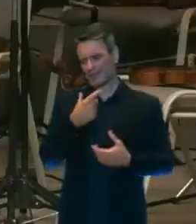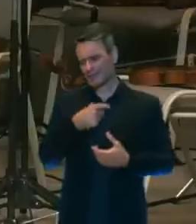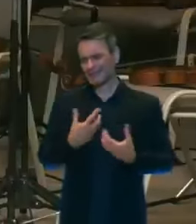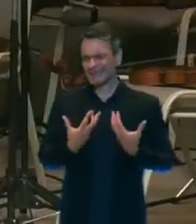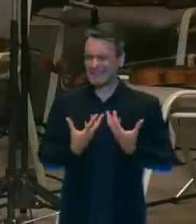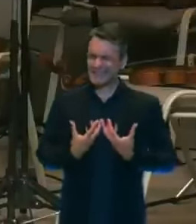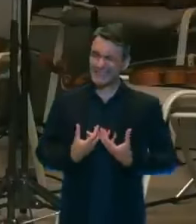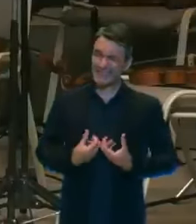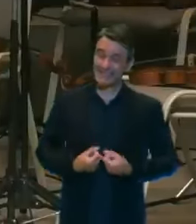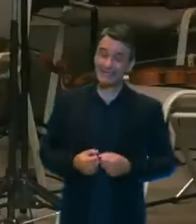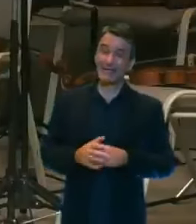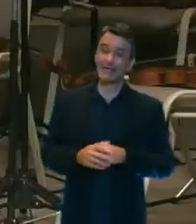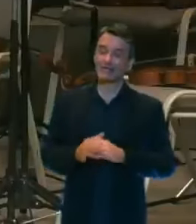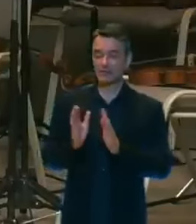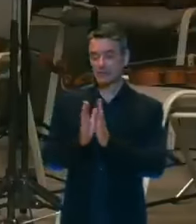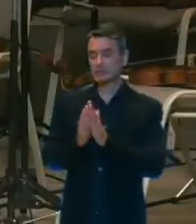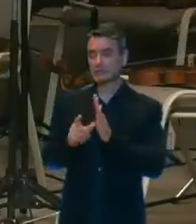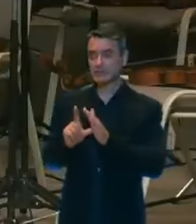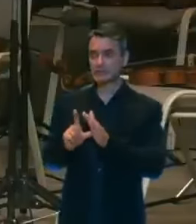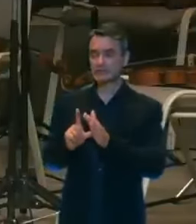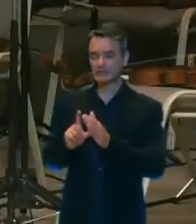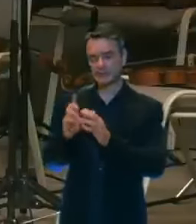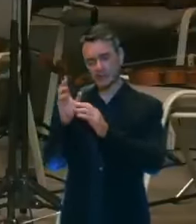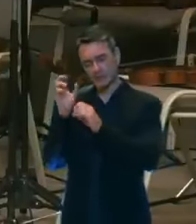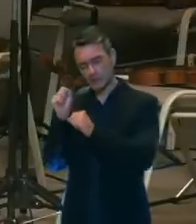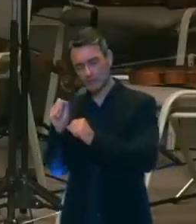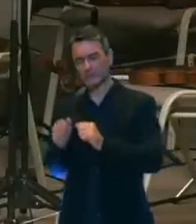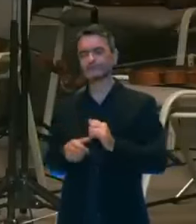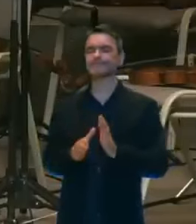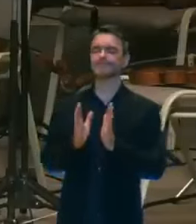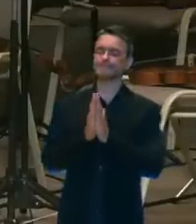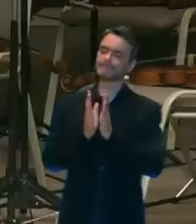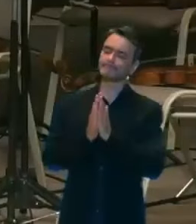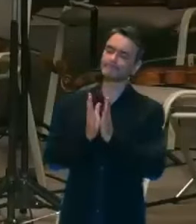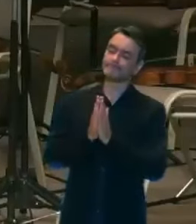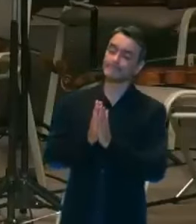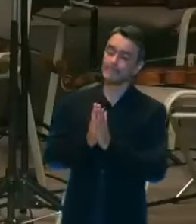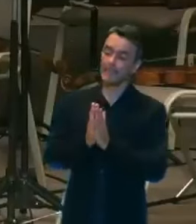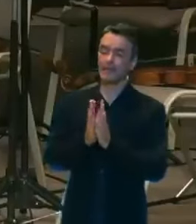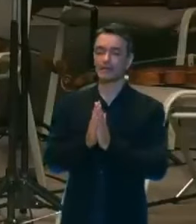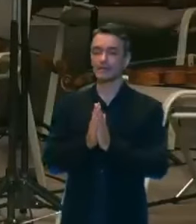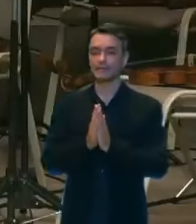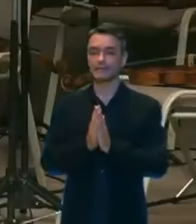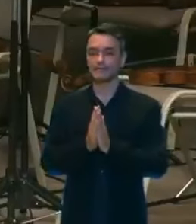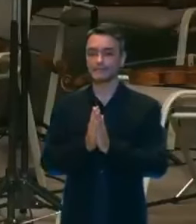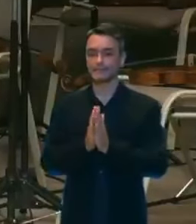aí a gente foi orar antes de dormir. É o cuidado de Deus, né?